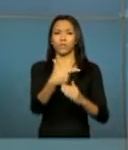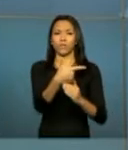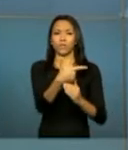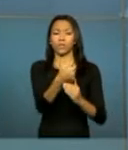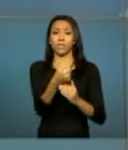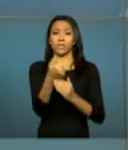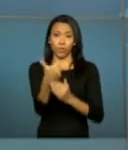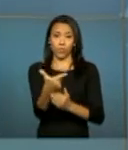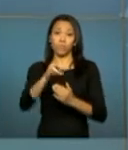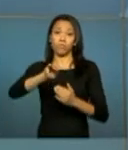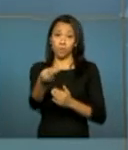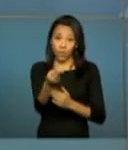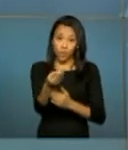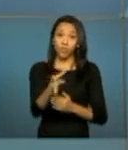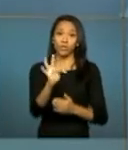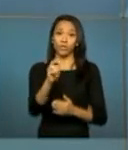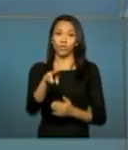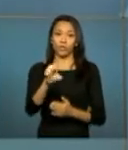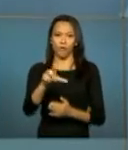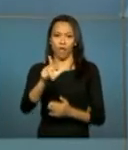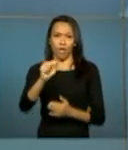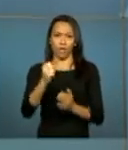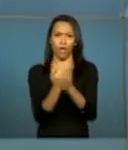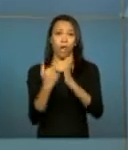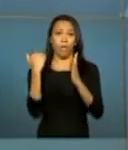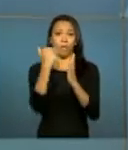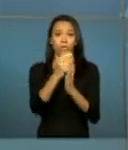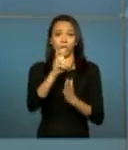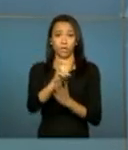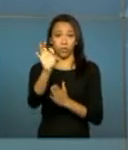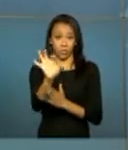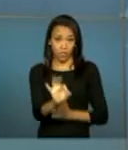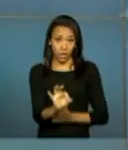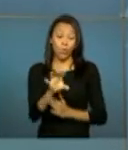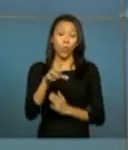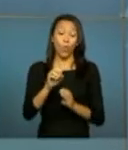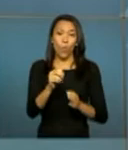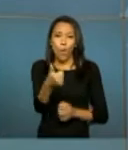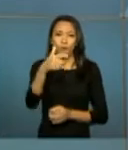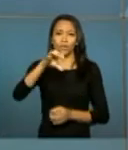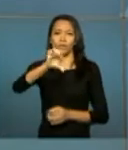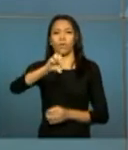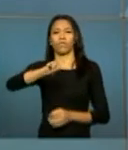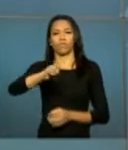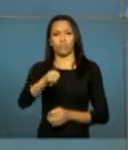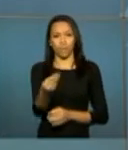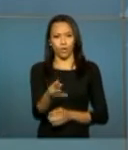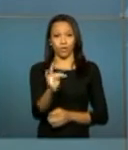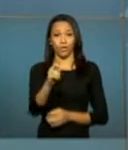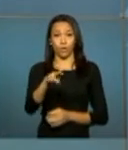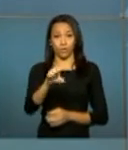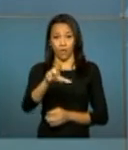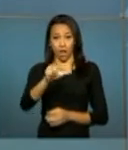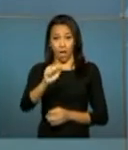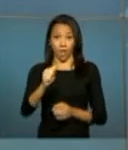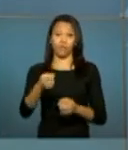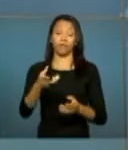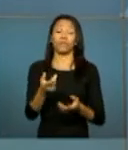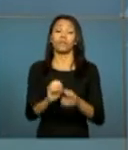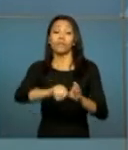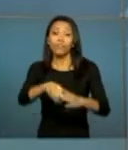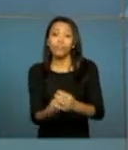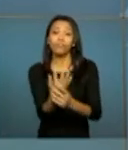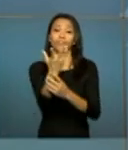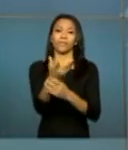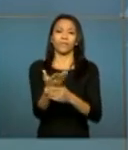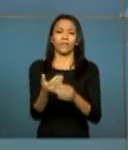de toneladas, um aumento de 5%. São quase 9 milhões de toneladas de grãos a mais do que o registrado